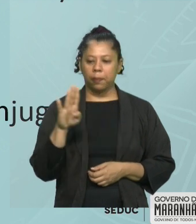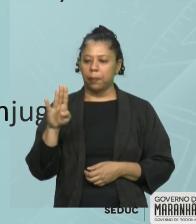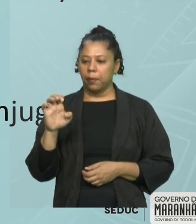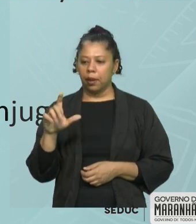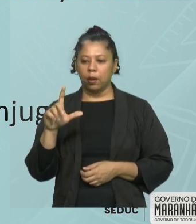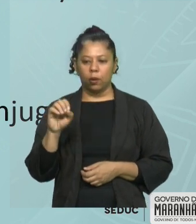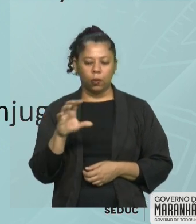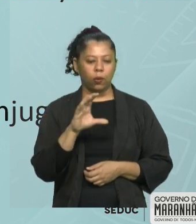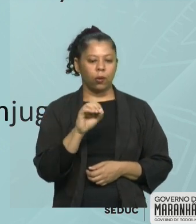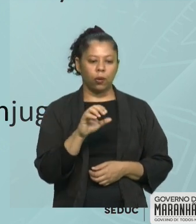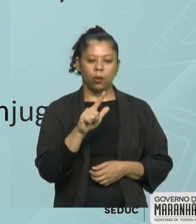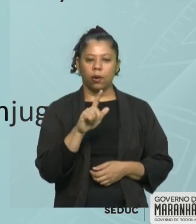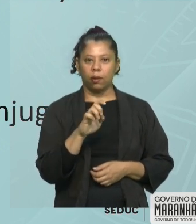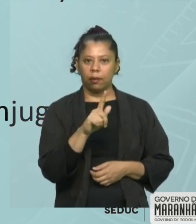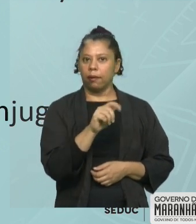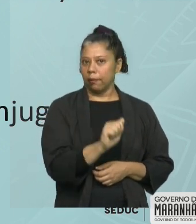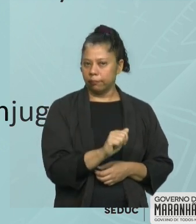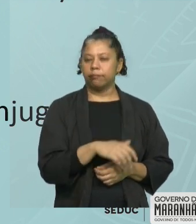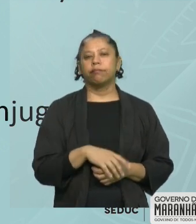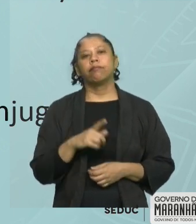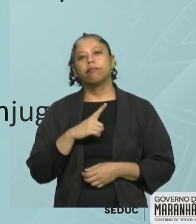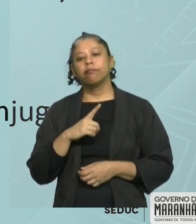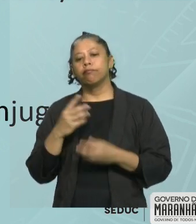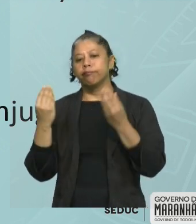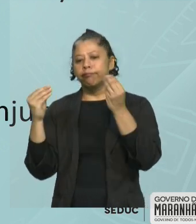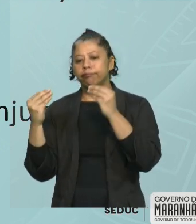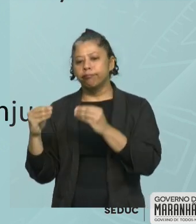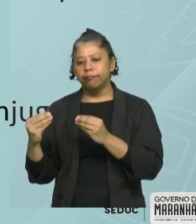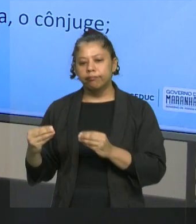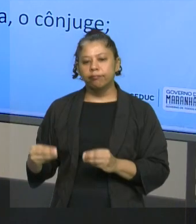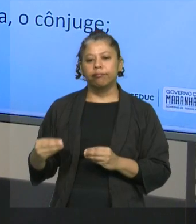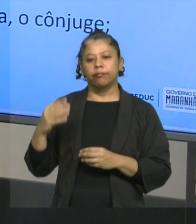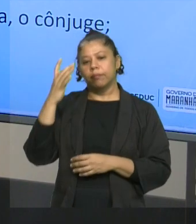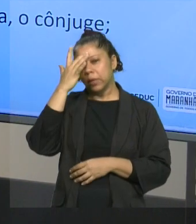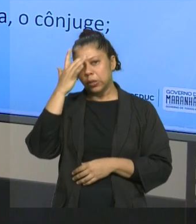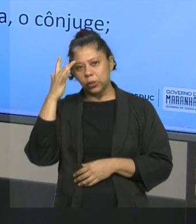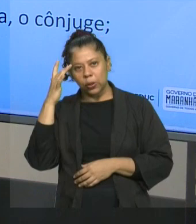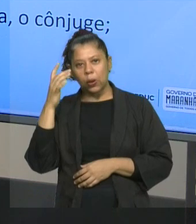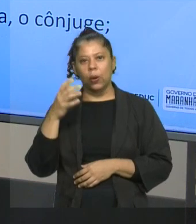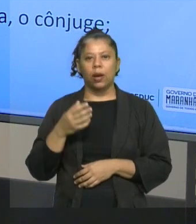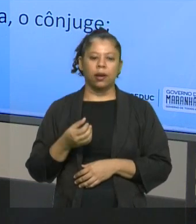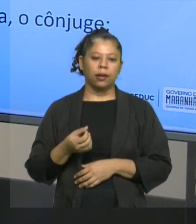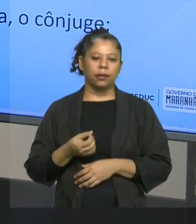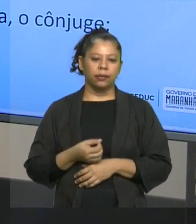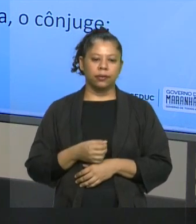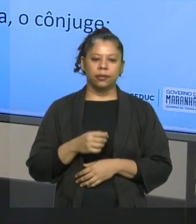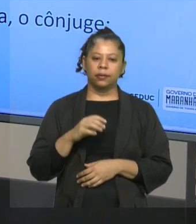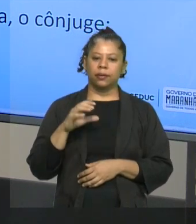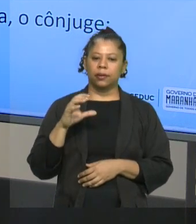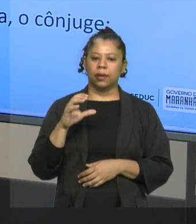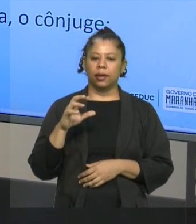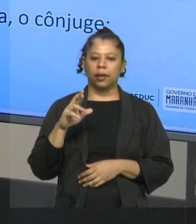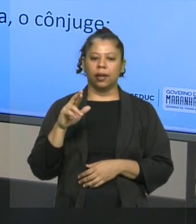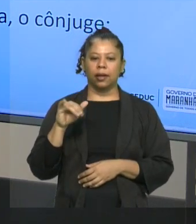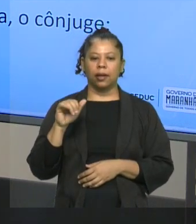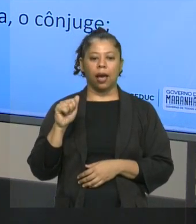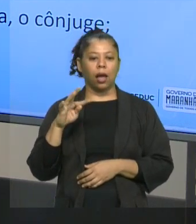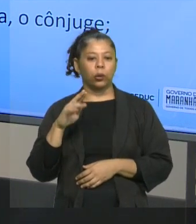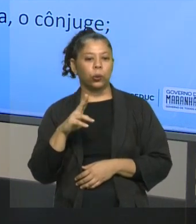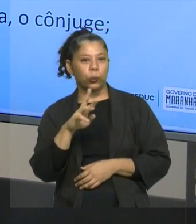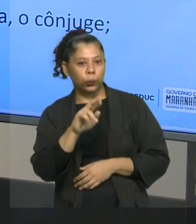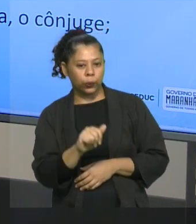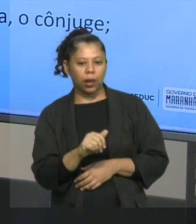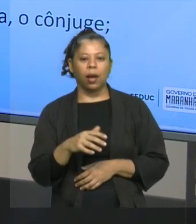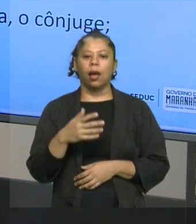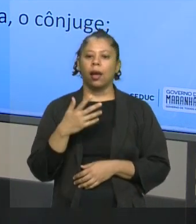como exemplo aqui pessoa, criatura, criança, cônjuge. Eles são sobrecomuns porque eles